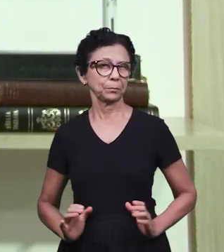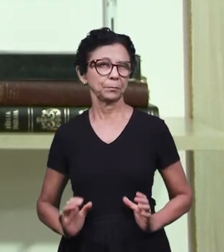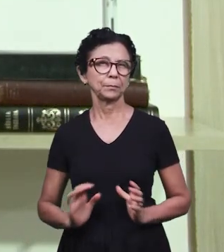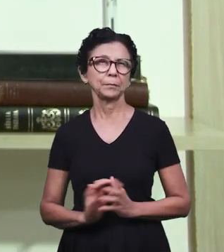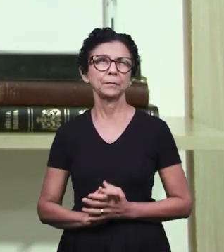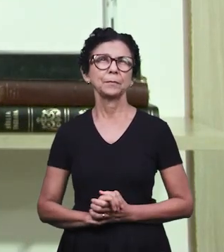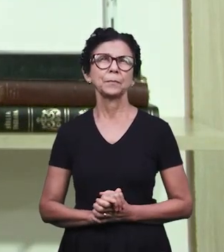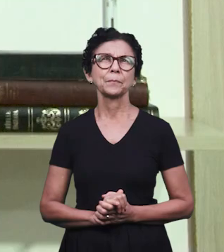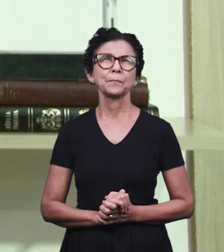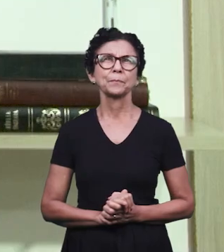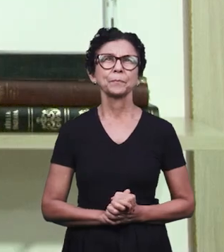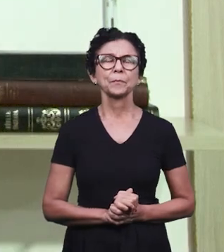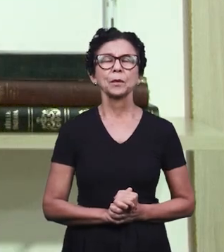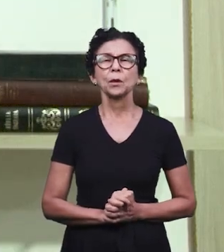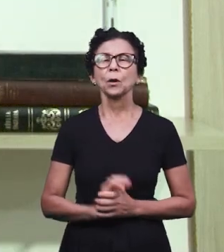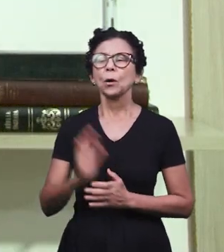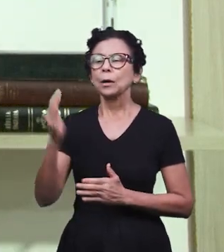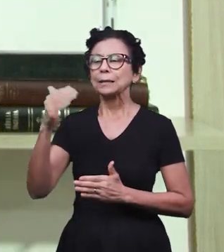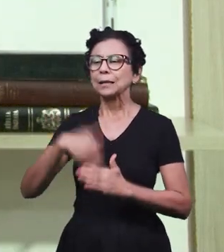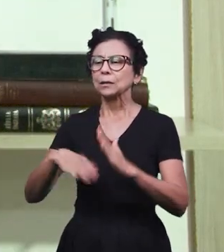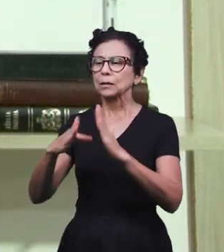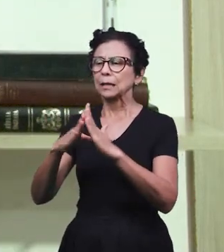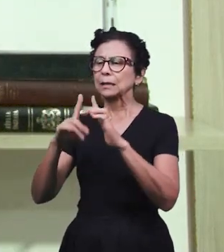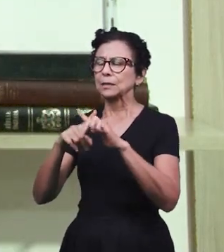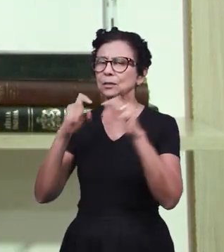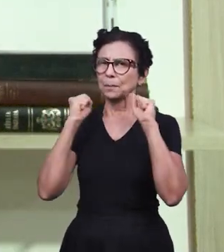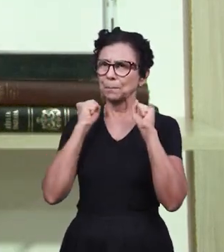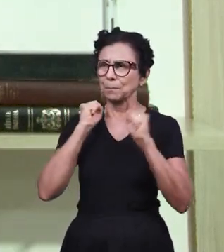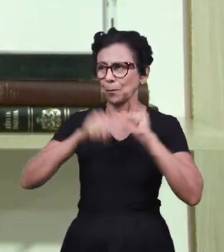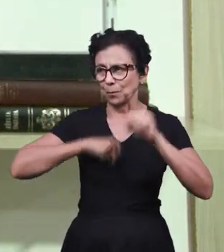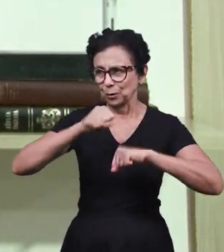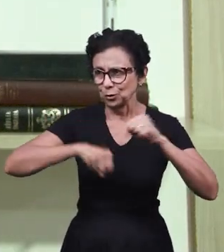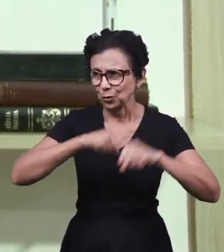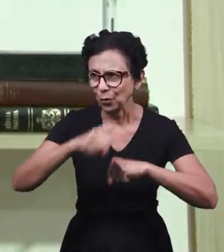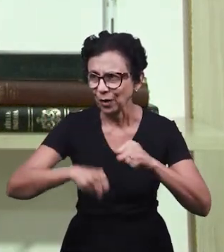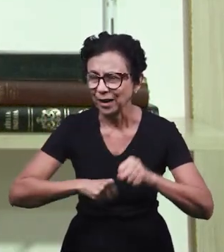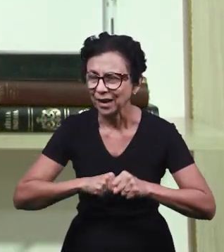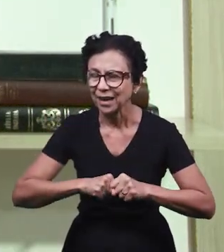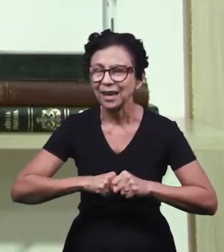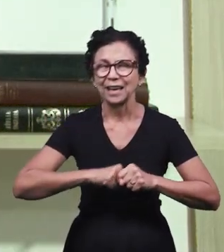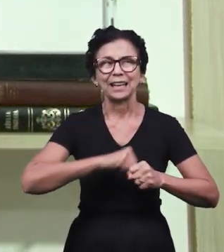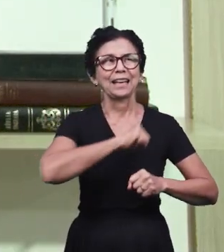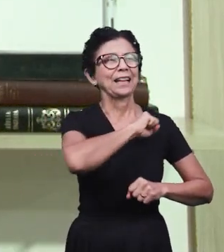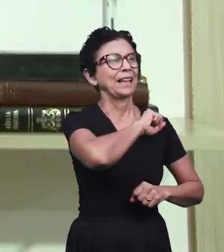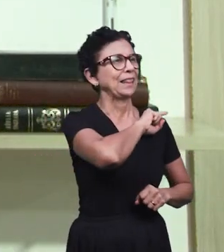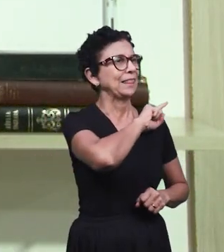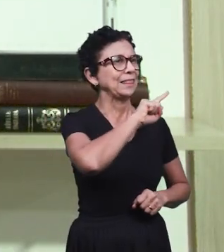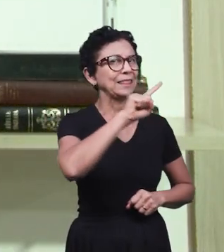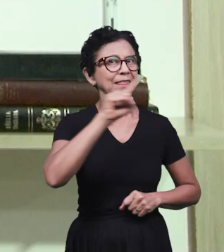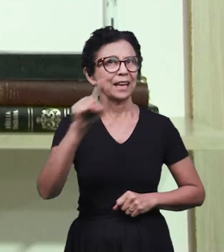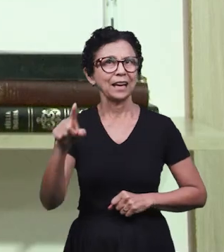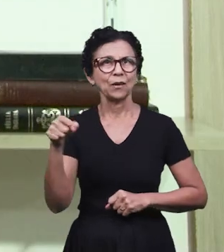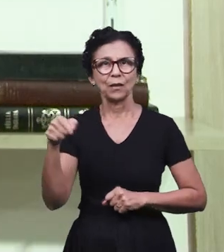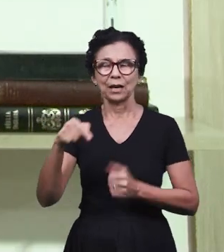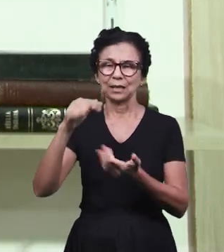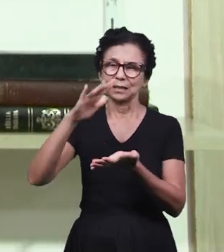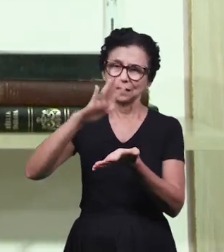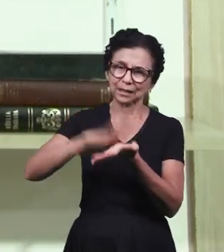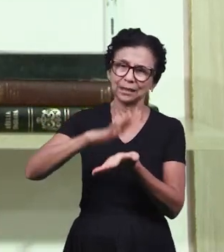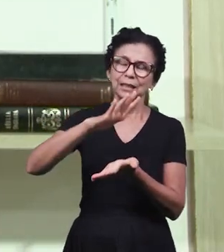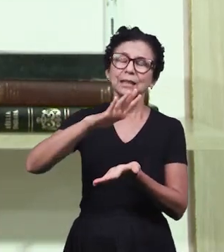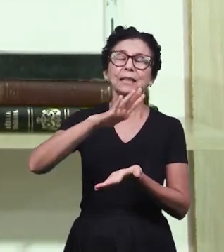pode correr no templo? E aí ela cola, não. E ela vem na campainha,